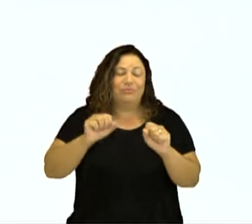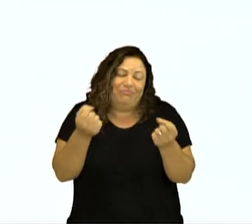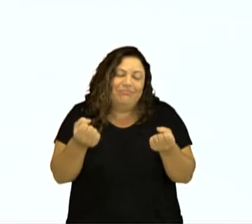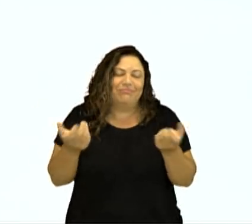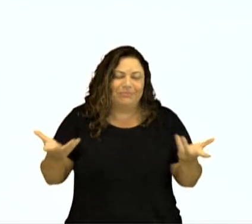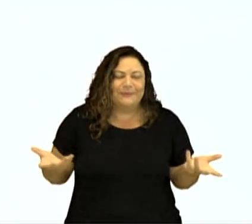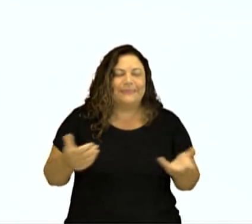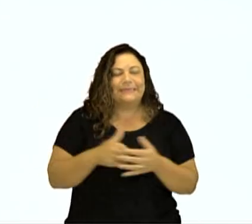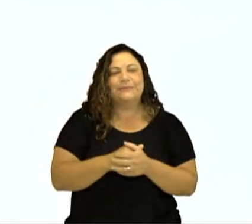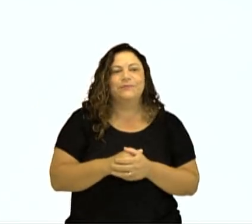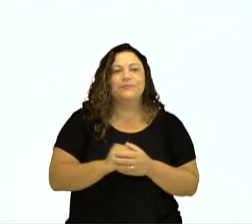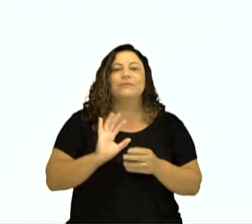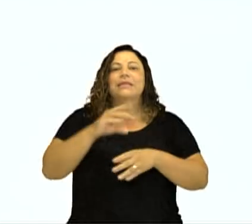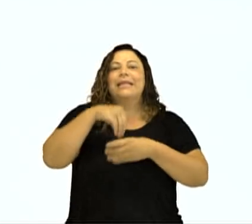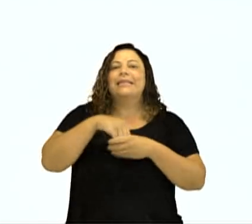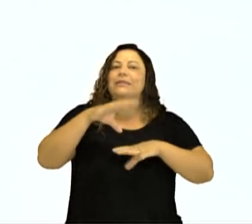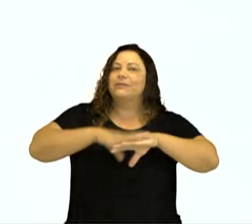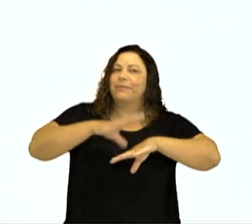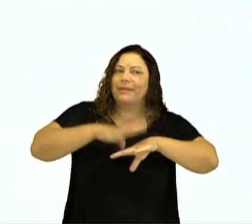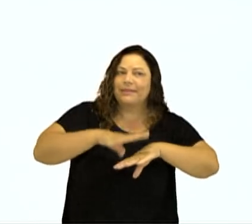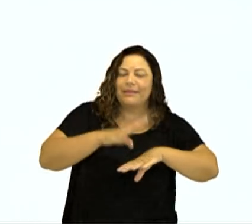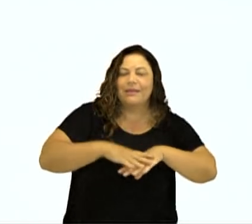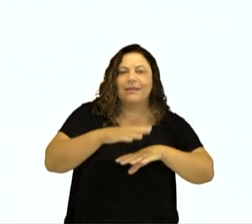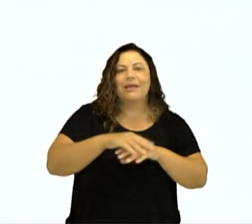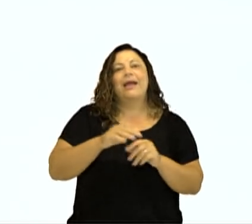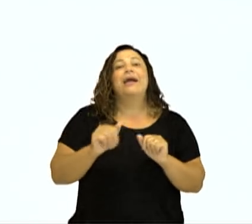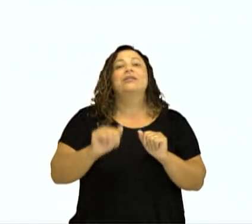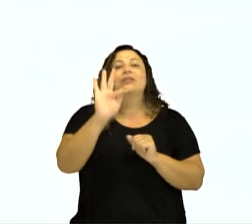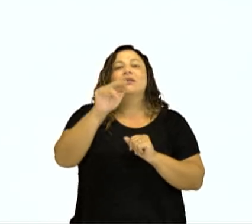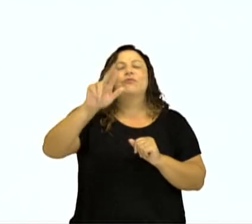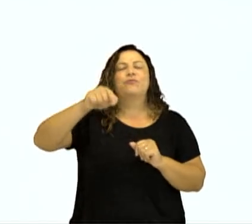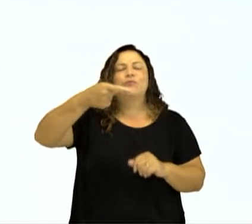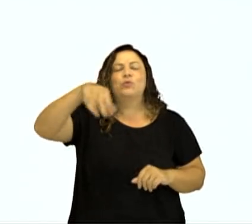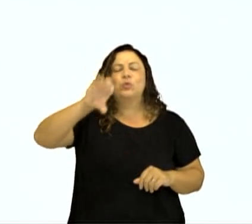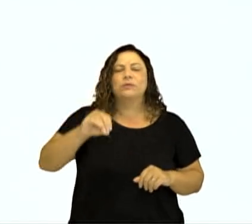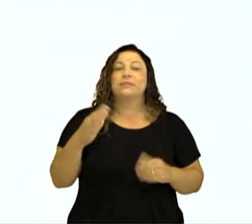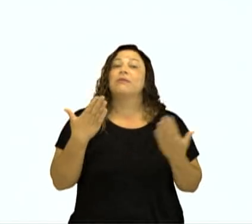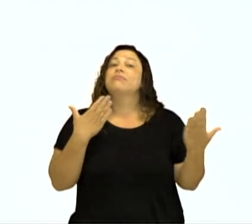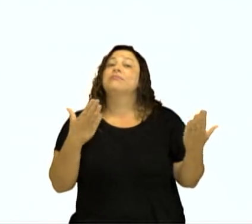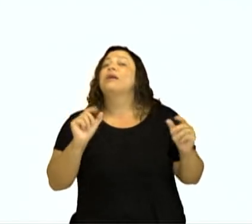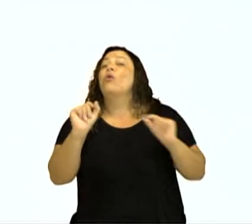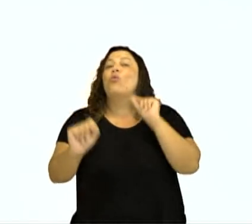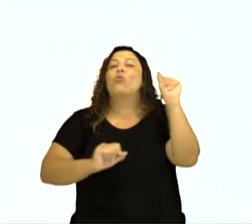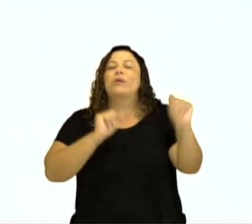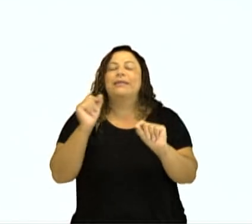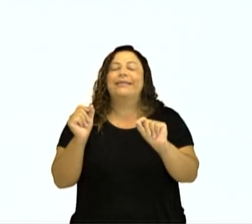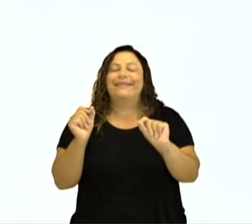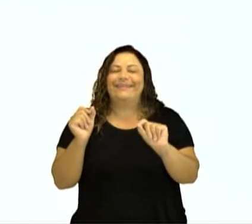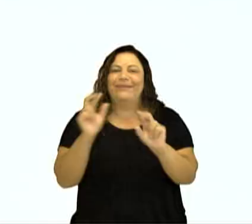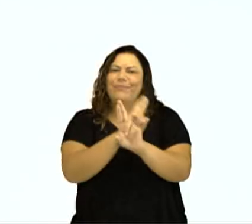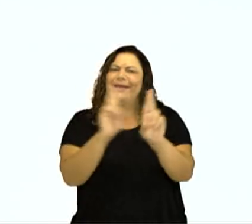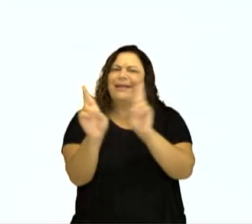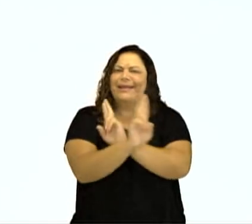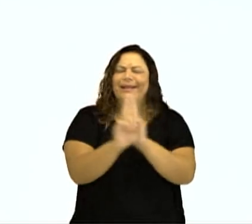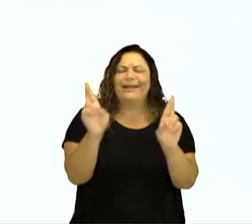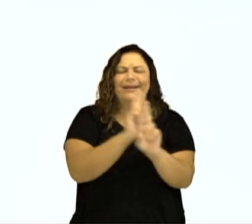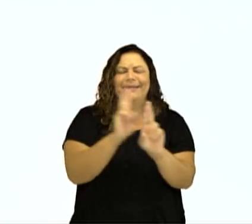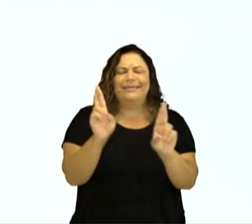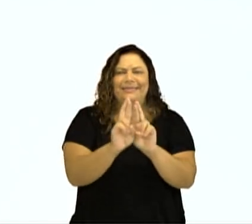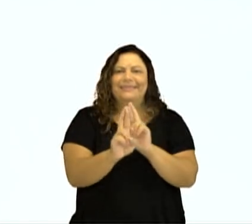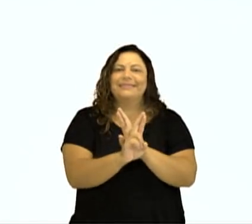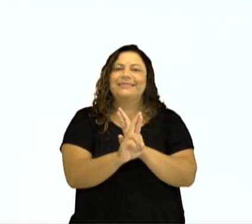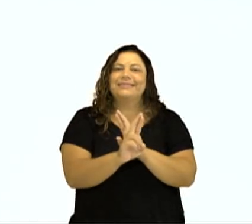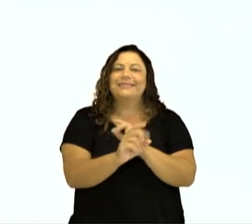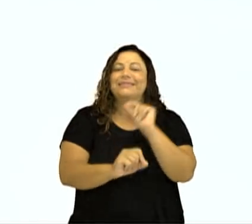matemática, a função é uma relação de dependência entre duas variáveis. Preço do combustível, tamanho